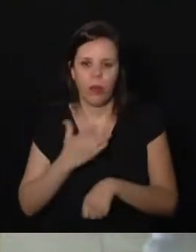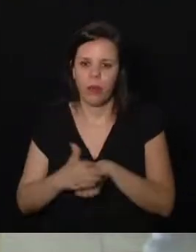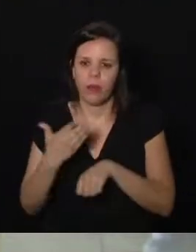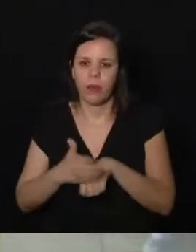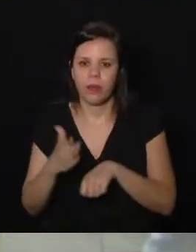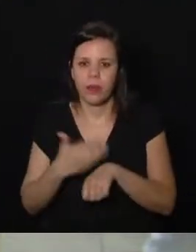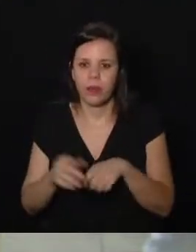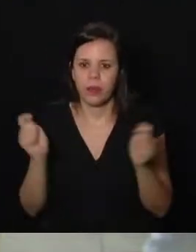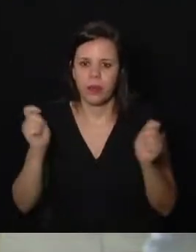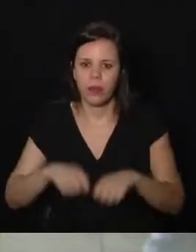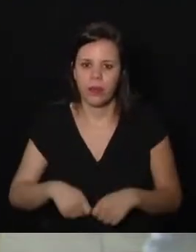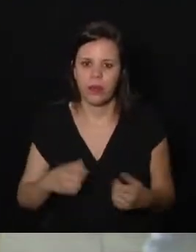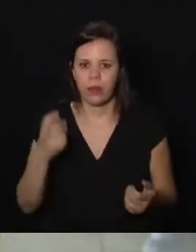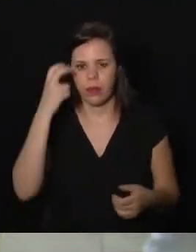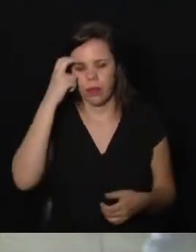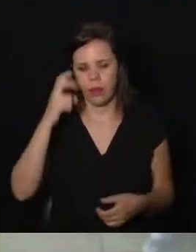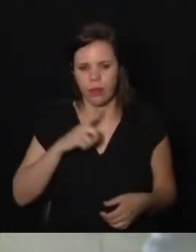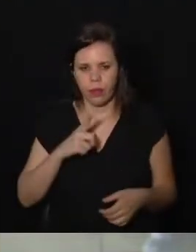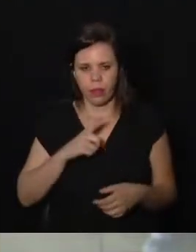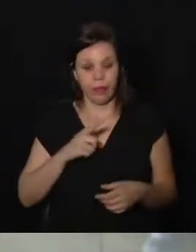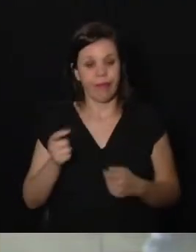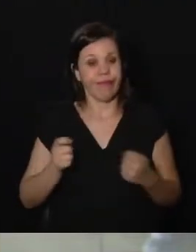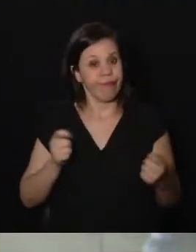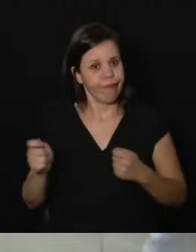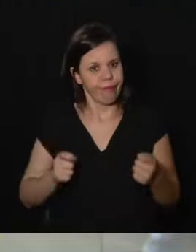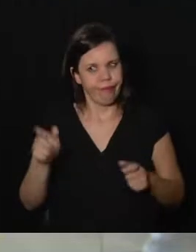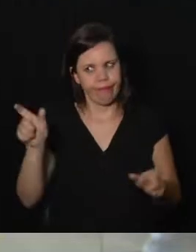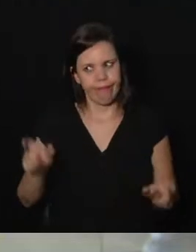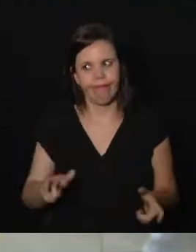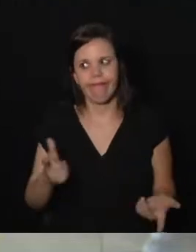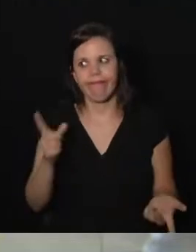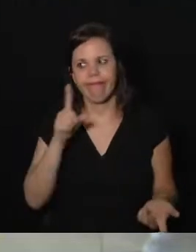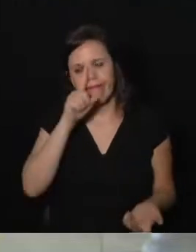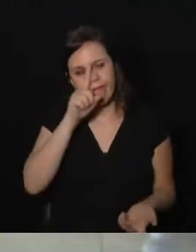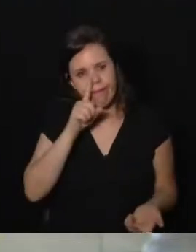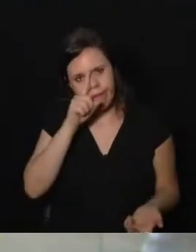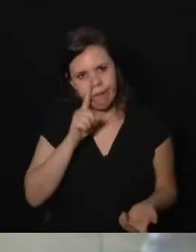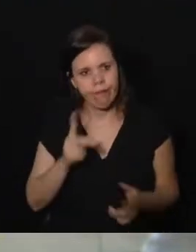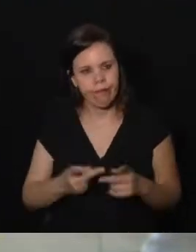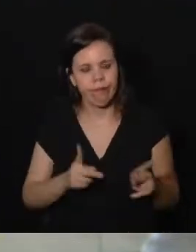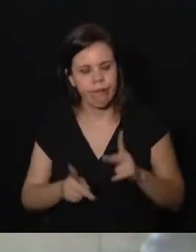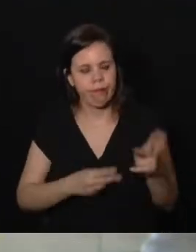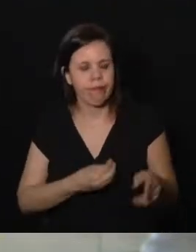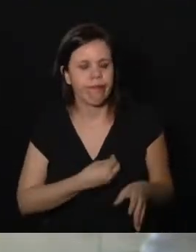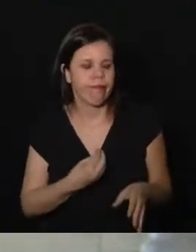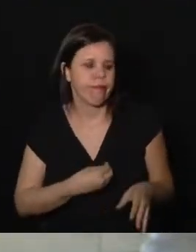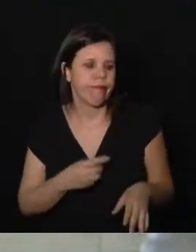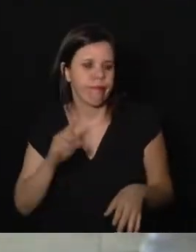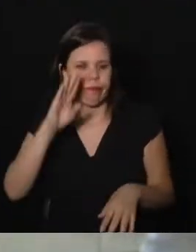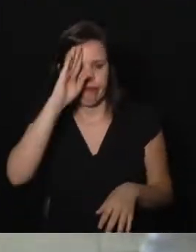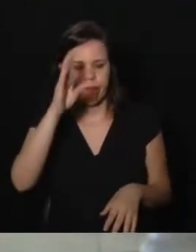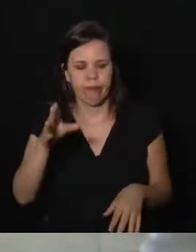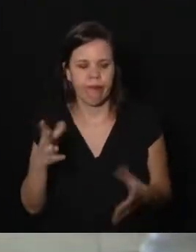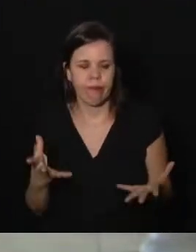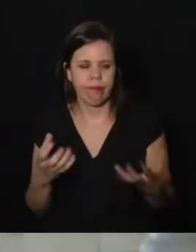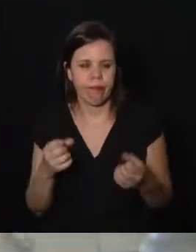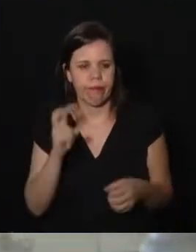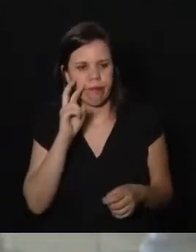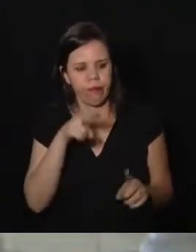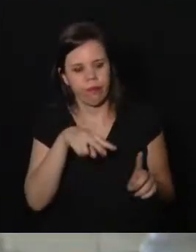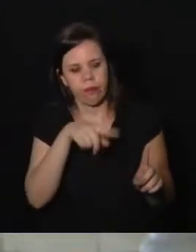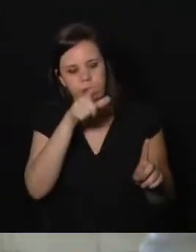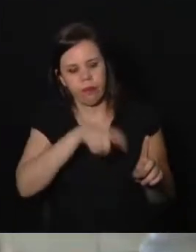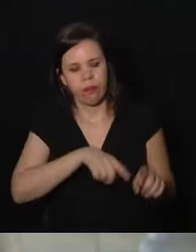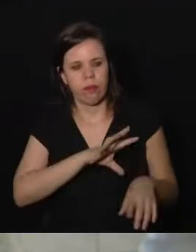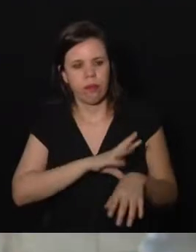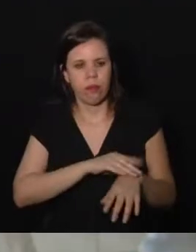de lidar com uma situação tão vulnerável, né, que as pessoas vivem, principalmente quando identificam uma